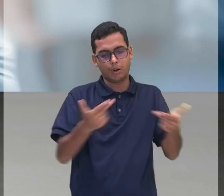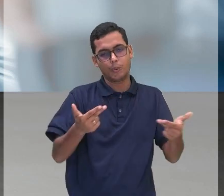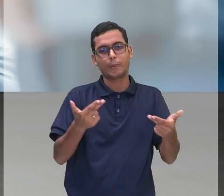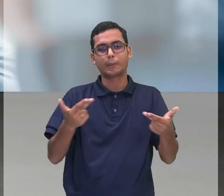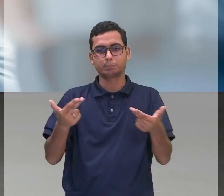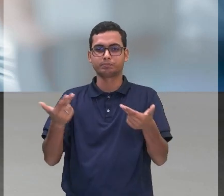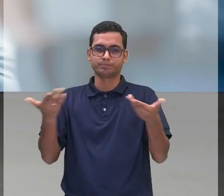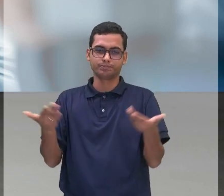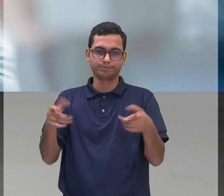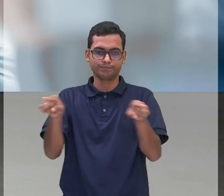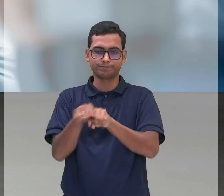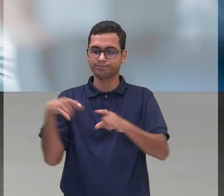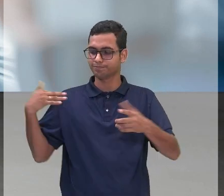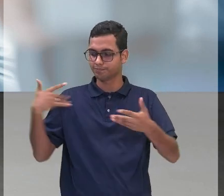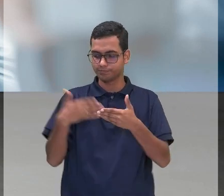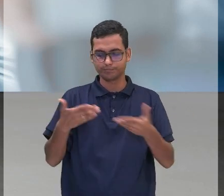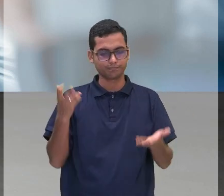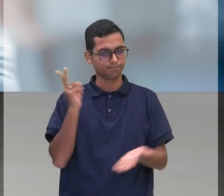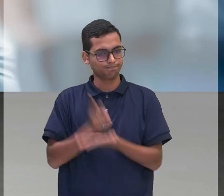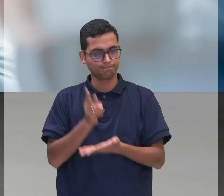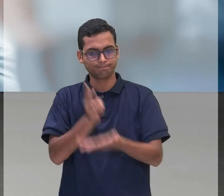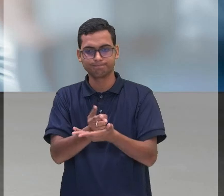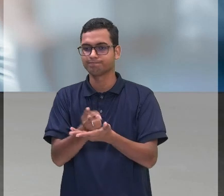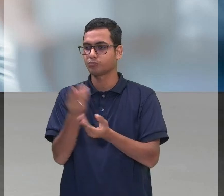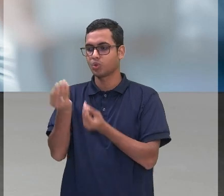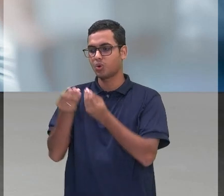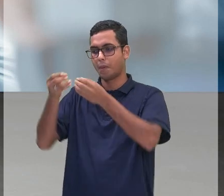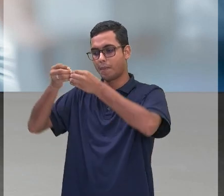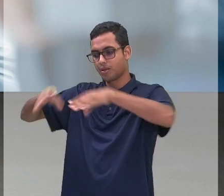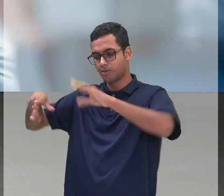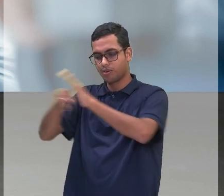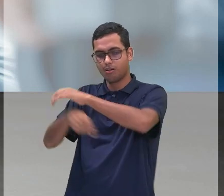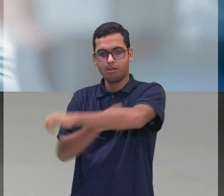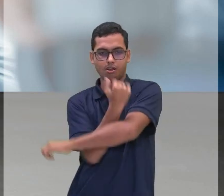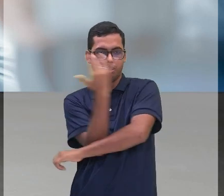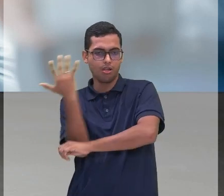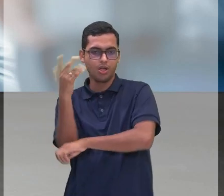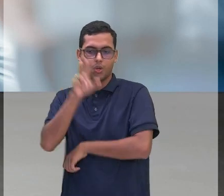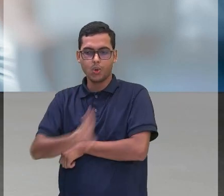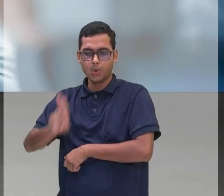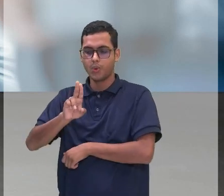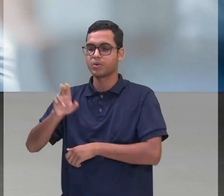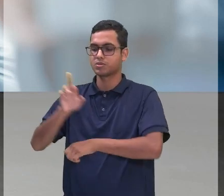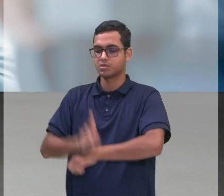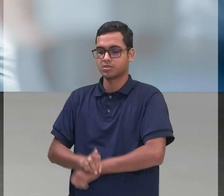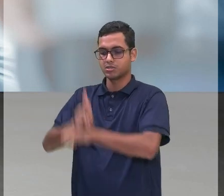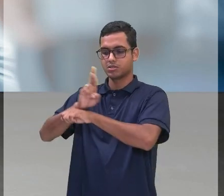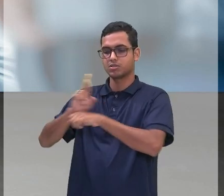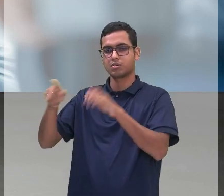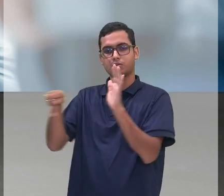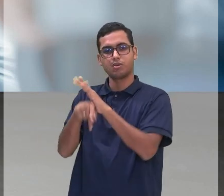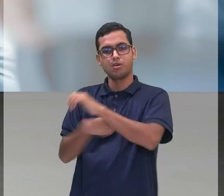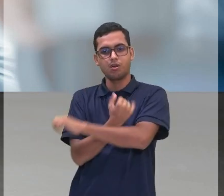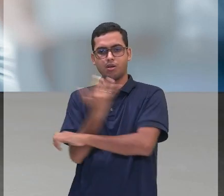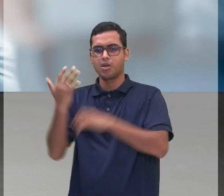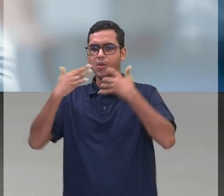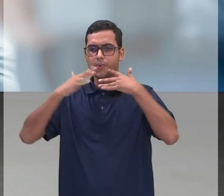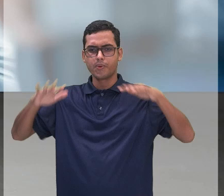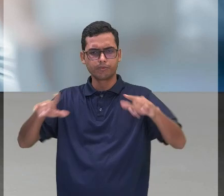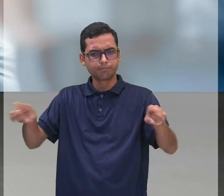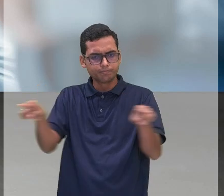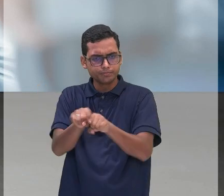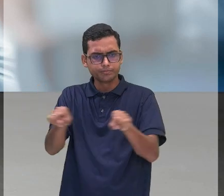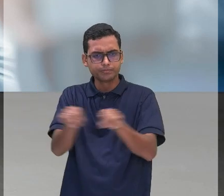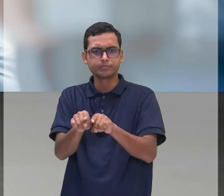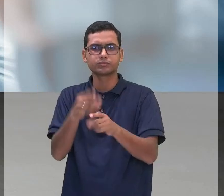hoje, a gente observa todo esse impacto, tanto da utilização de recursos naturais, quanto o impacto que é ocasionado ali